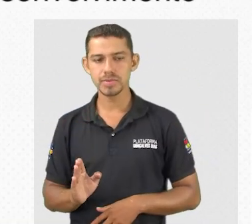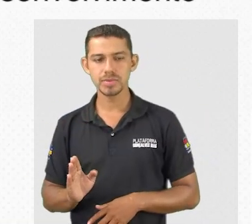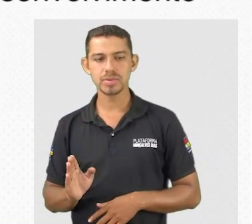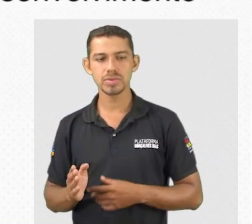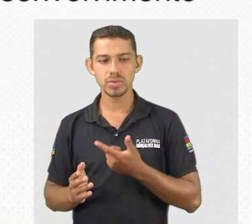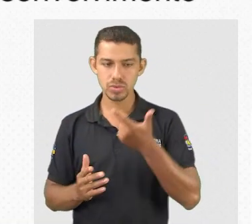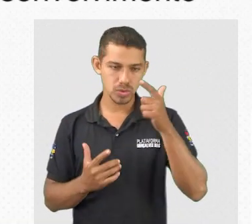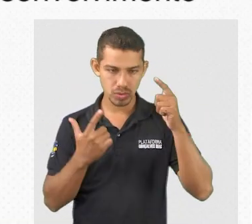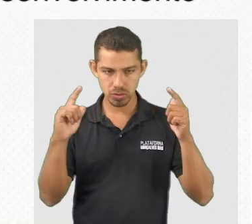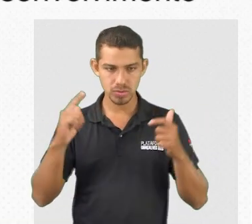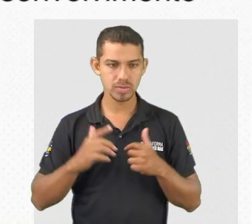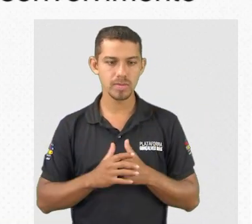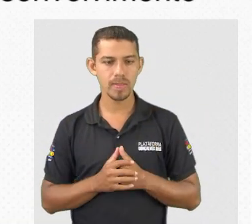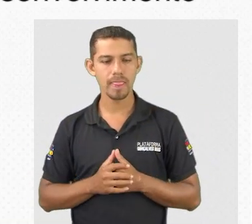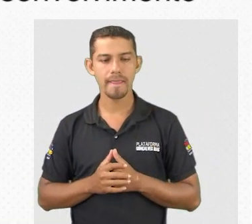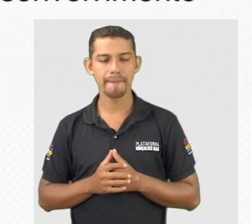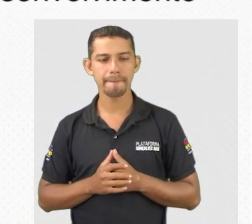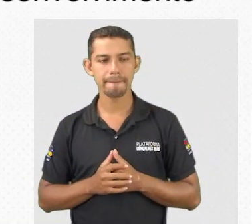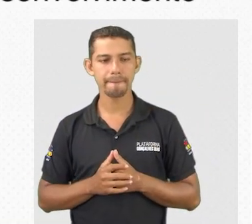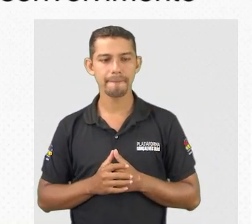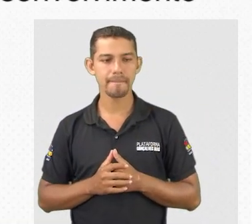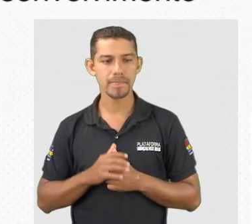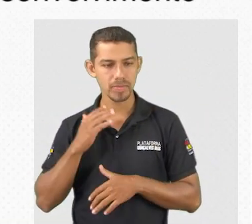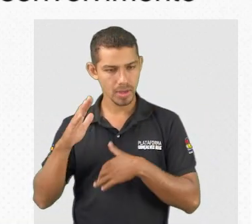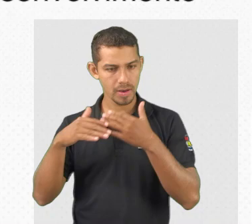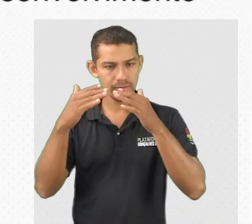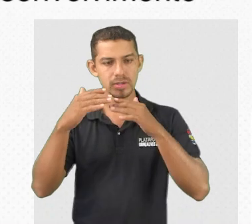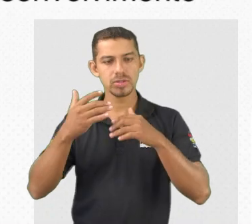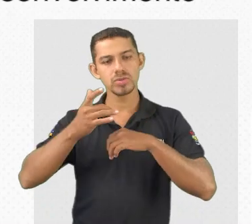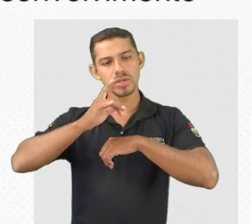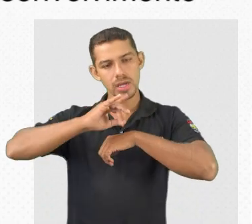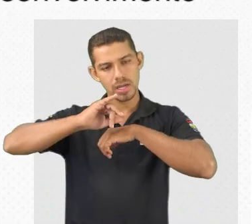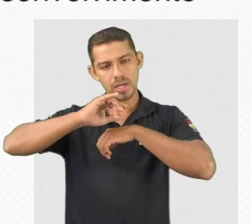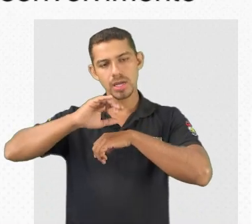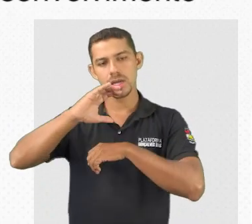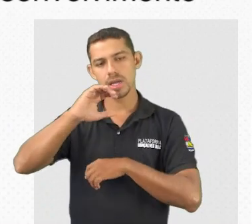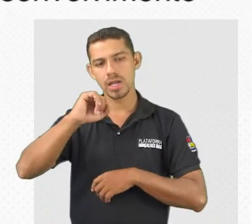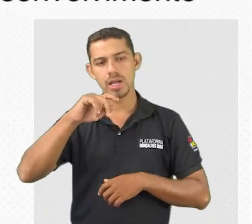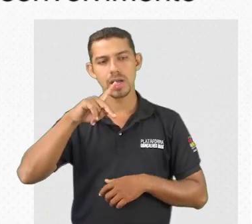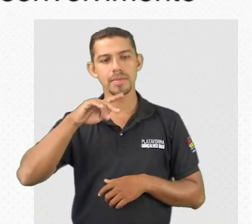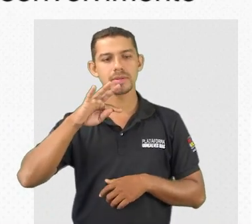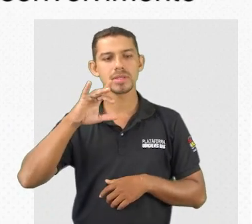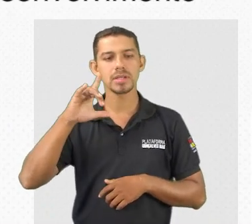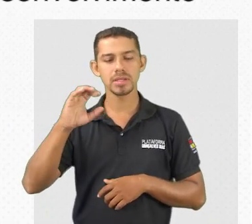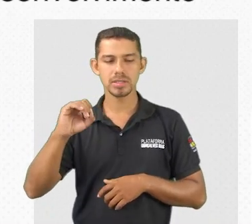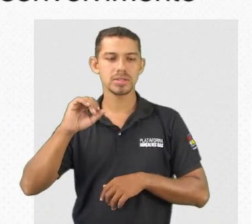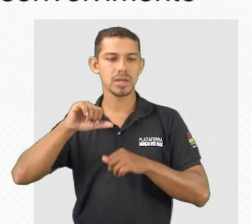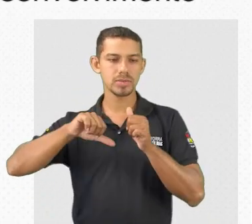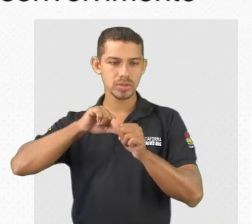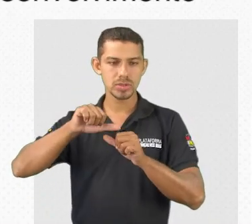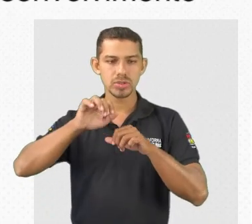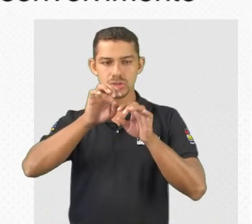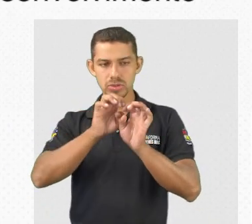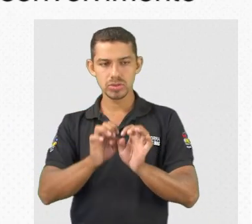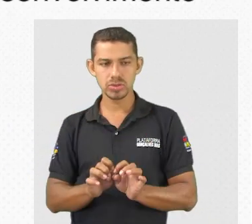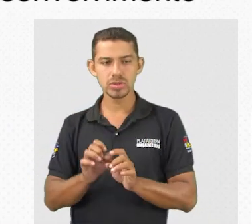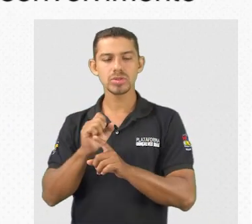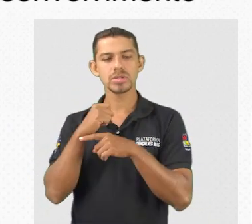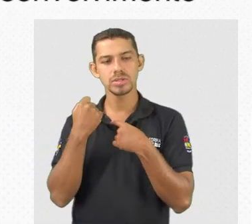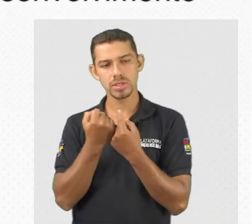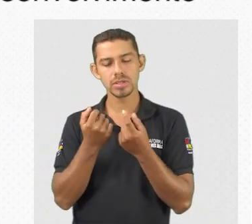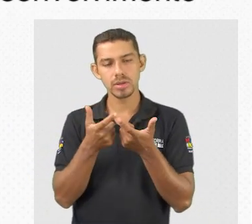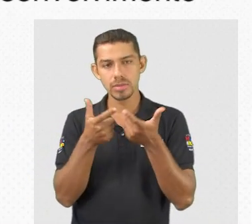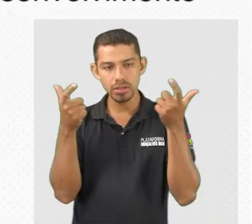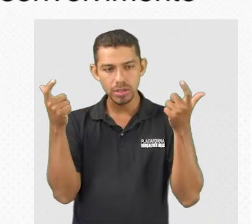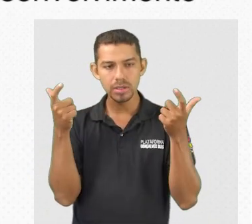tantos outros. Tá? Então, com o avanço do capitalismo e a mudança nas estruturas sociais, a democracia evoluiu para uma forma